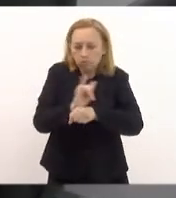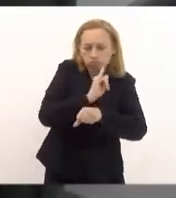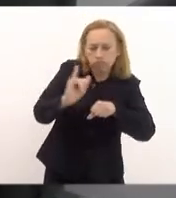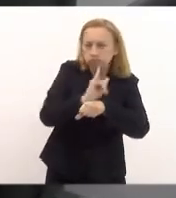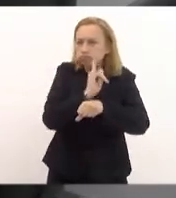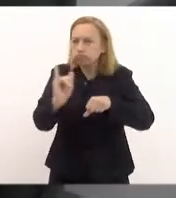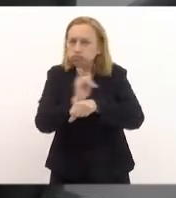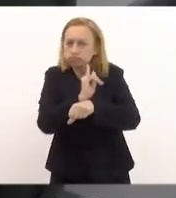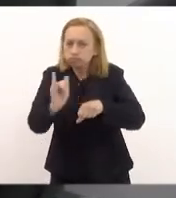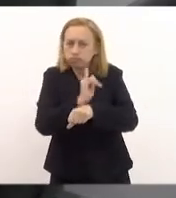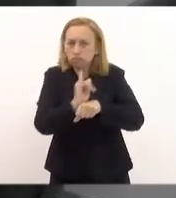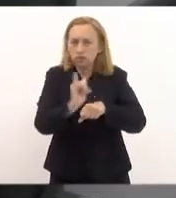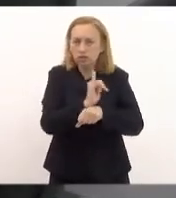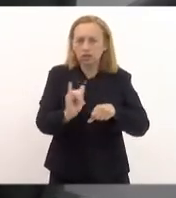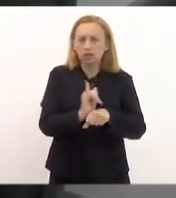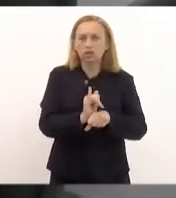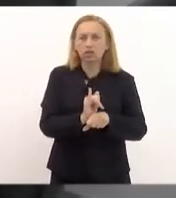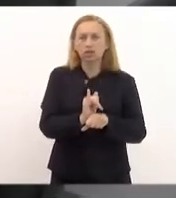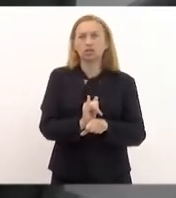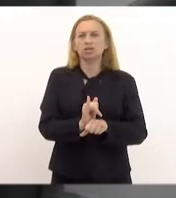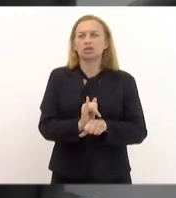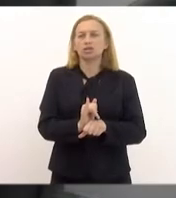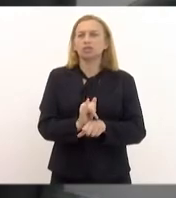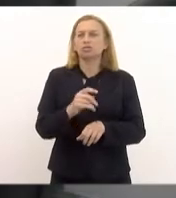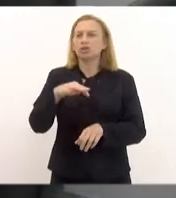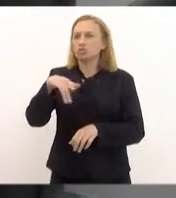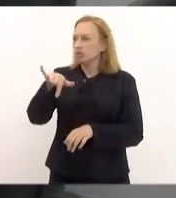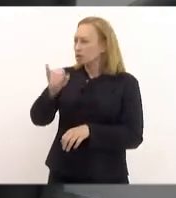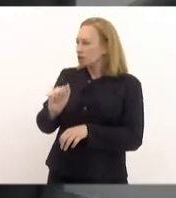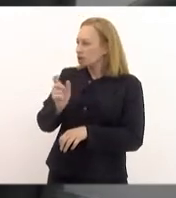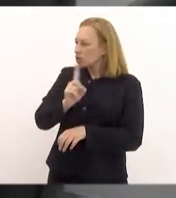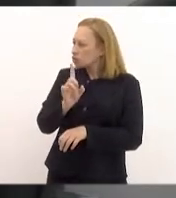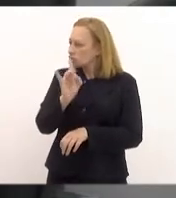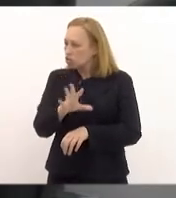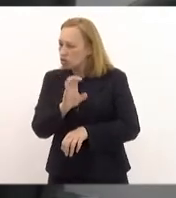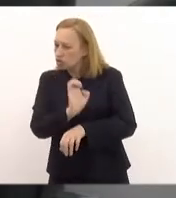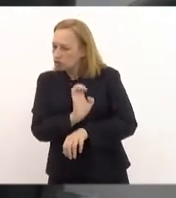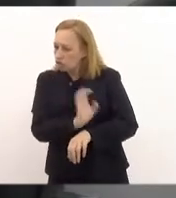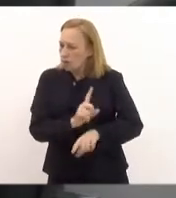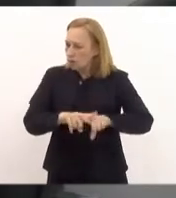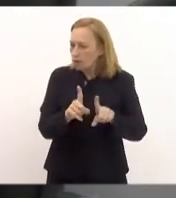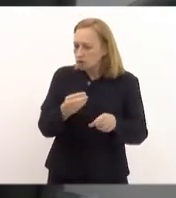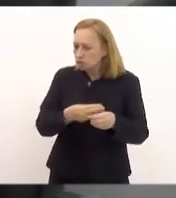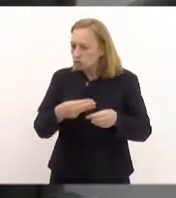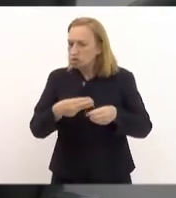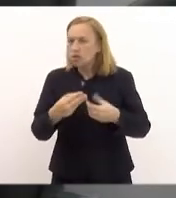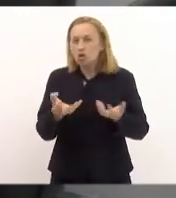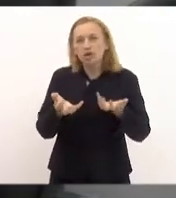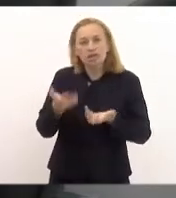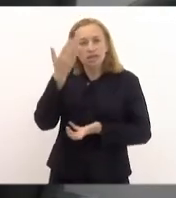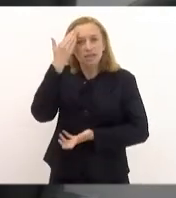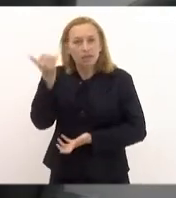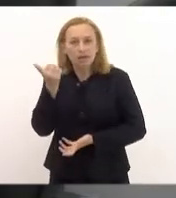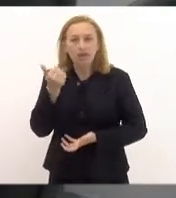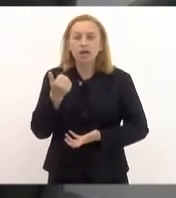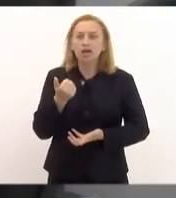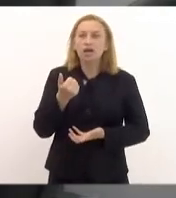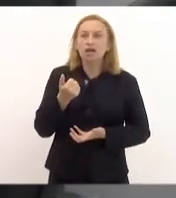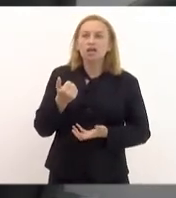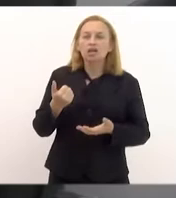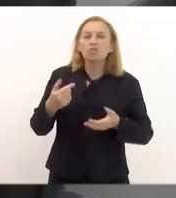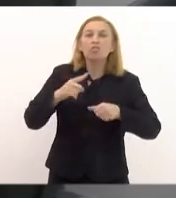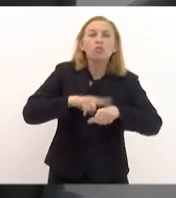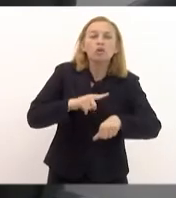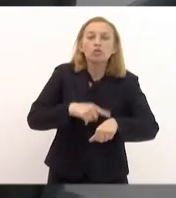forma a agenda metropolitana, não só a agenda estadual, mas a agenda dos municípios metropolitanos. Eu queria saber até que ponto